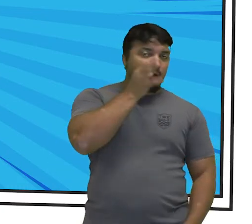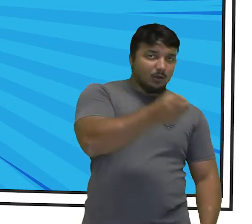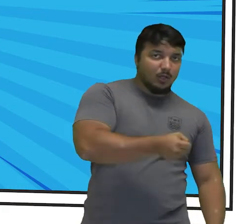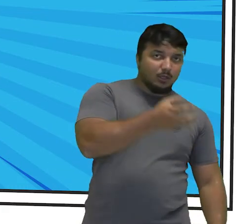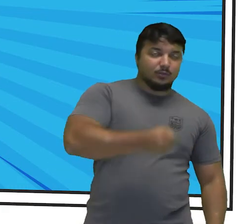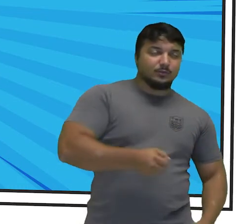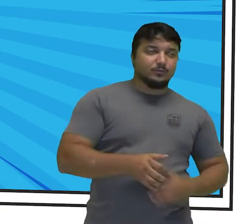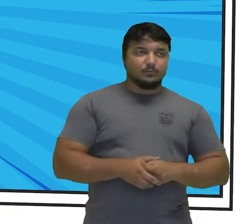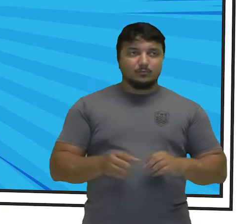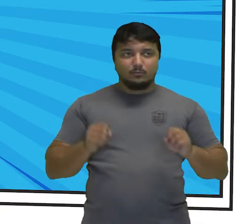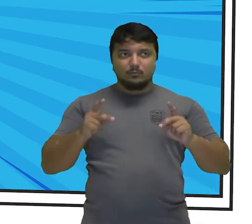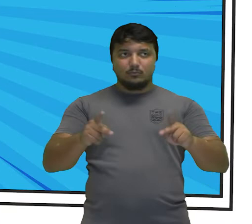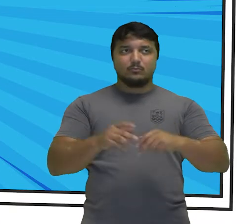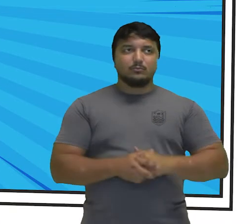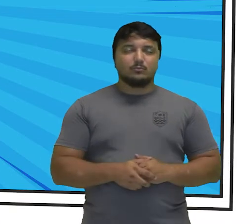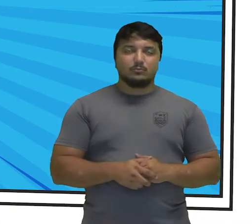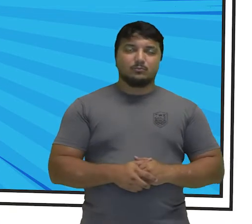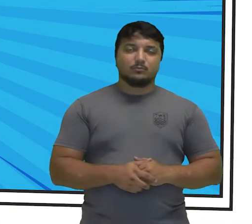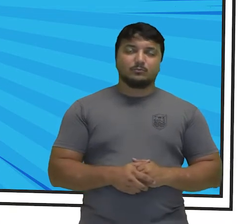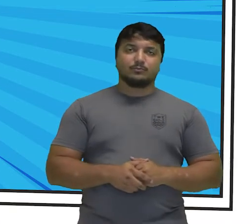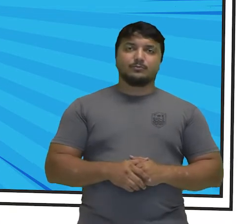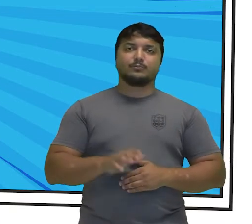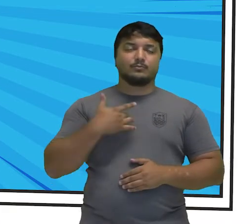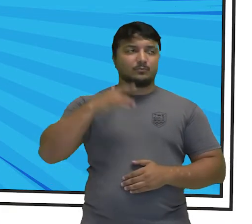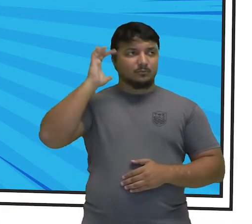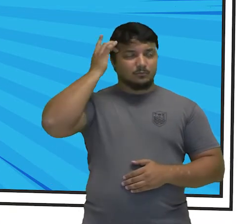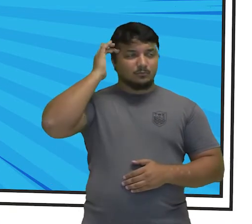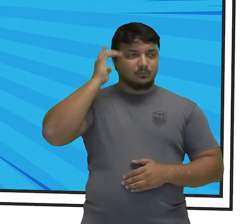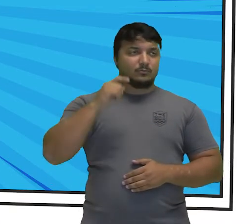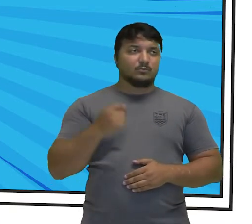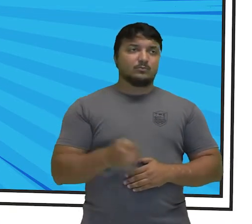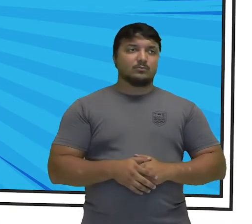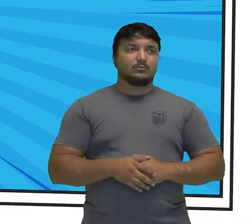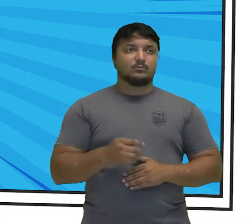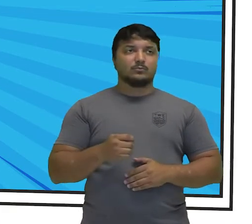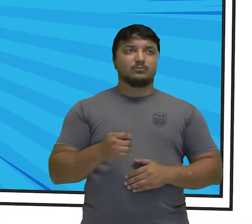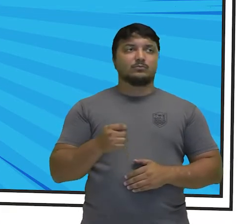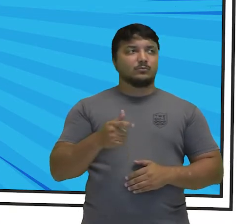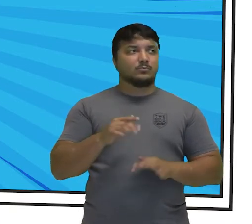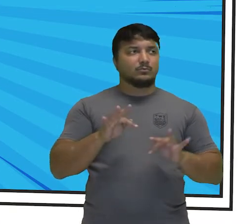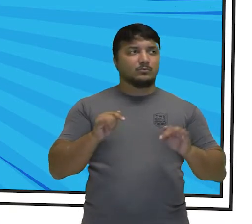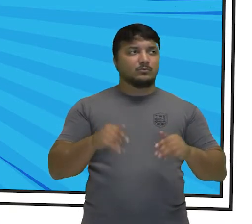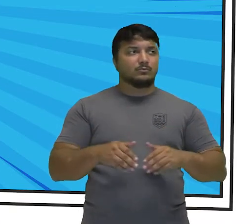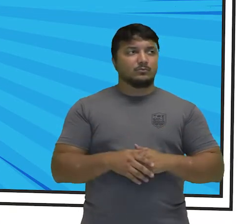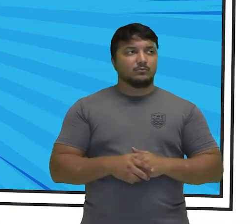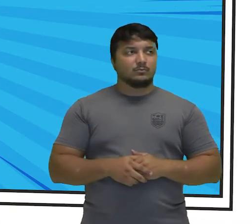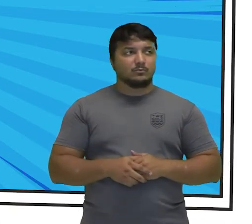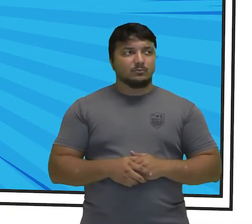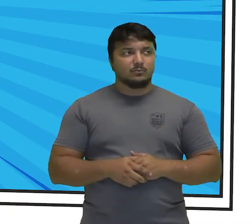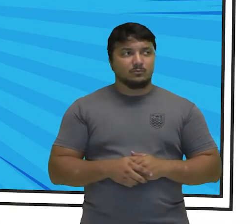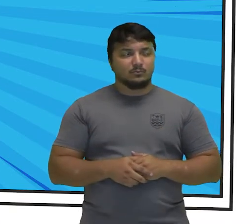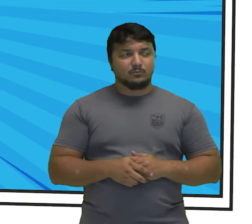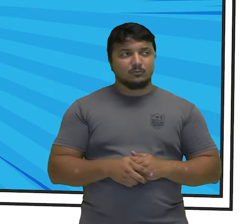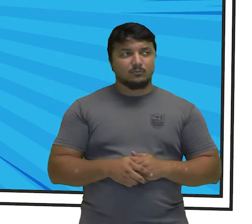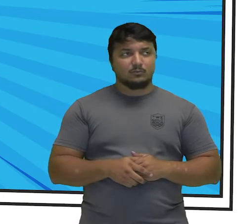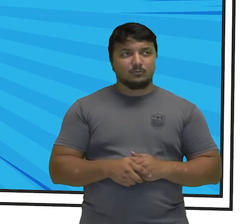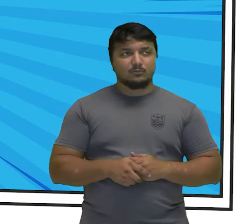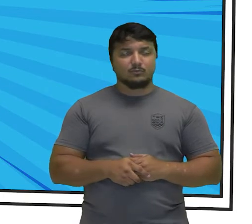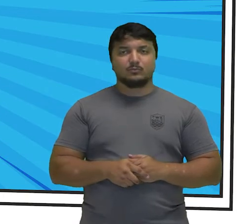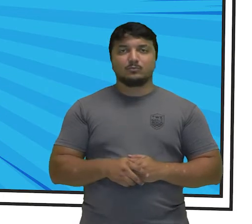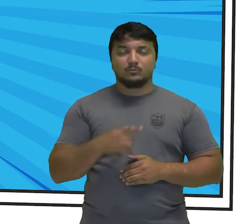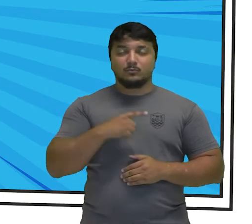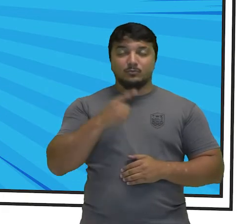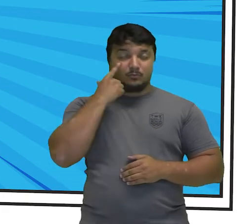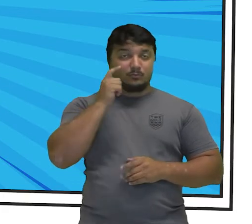leite. Tá certo? Eu acredito que nós estamos chegando no nosso momento final aqui, né? Tá bem?